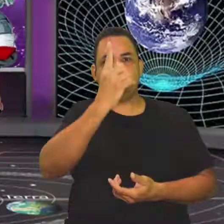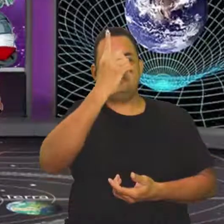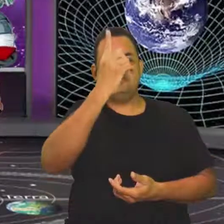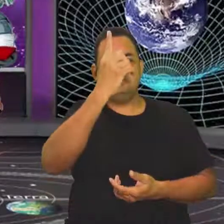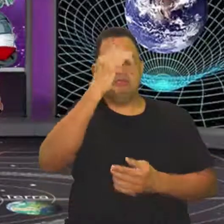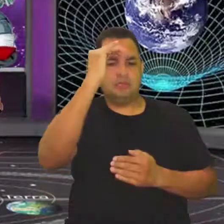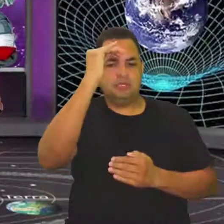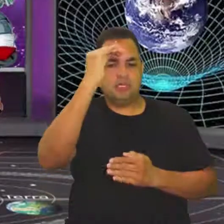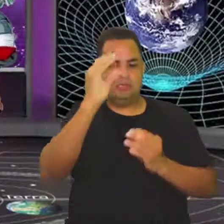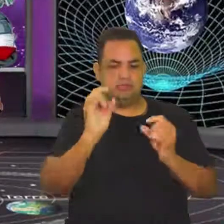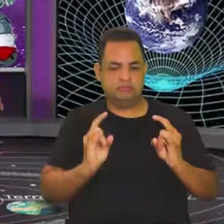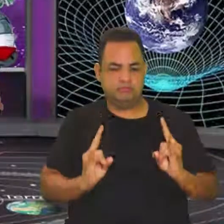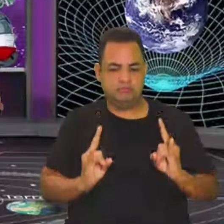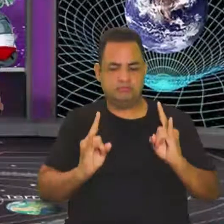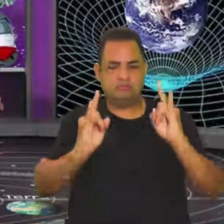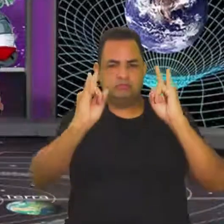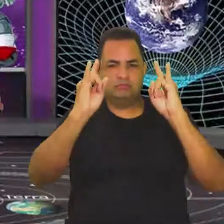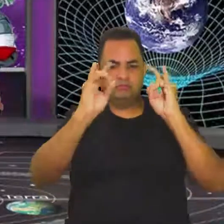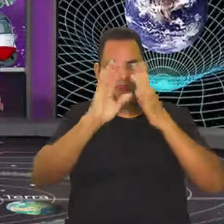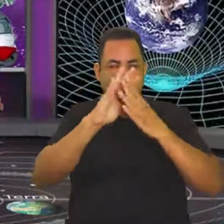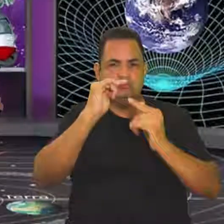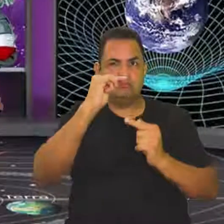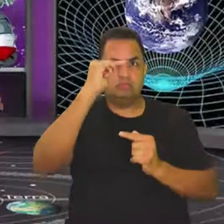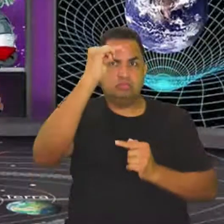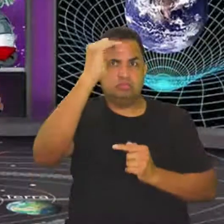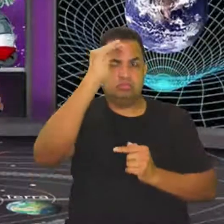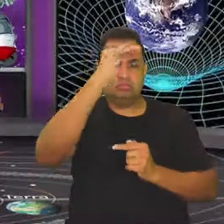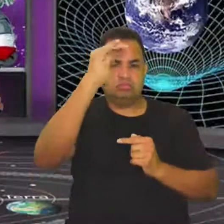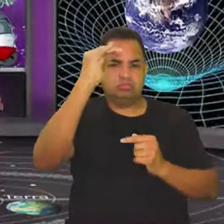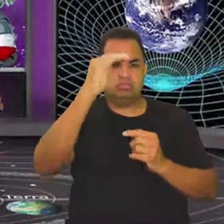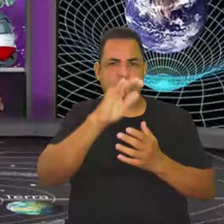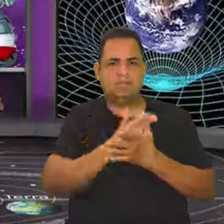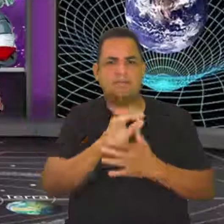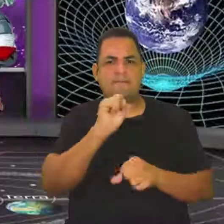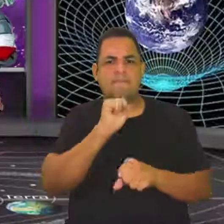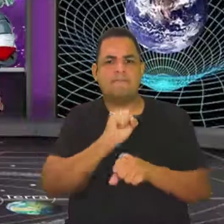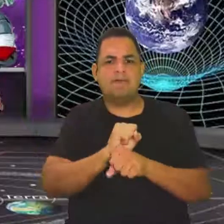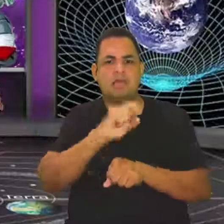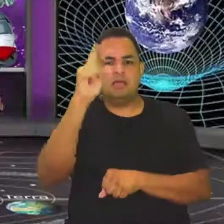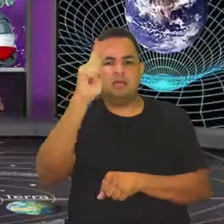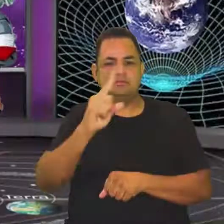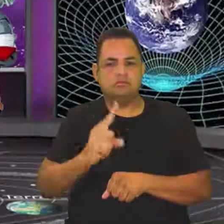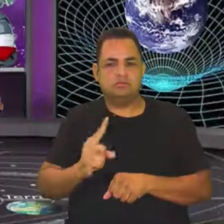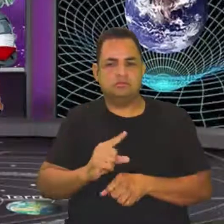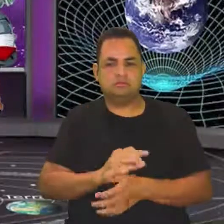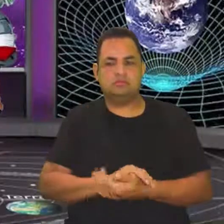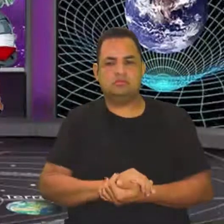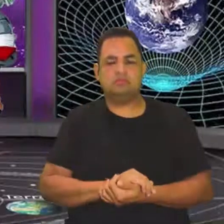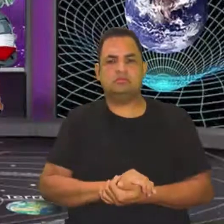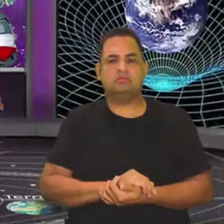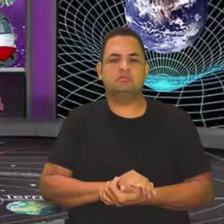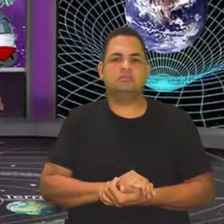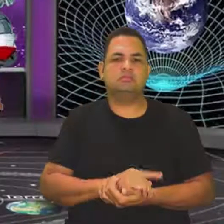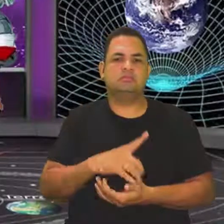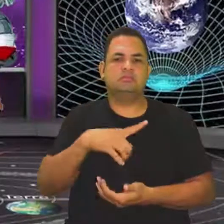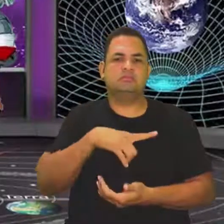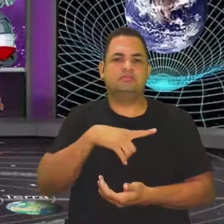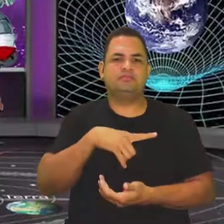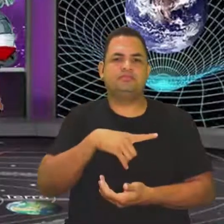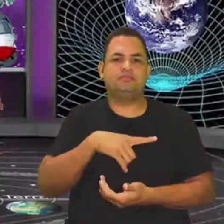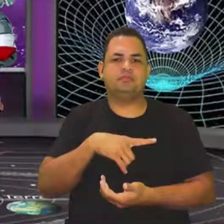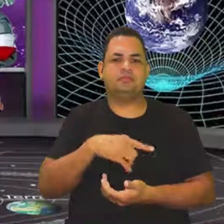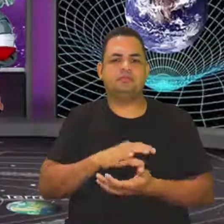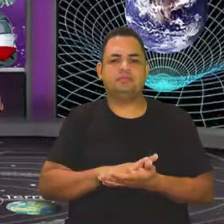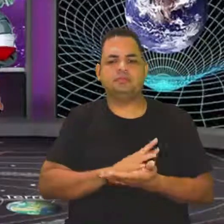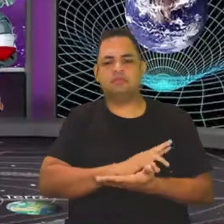cair raios, árvores. Até em alguns locais aí, alguns donos, né, de fazenda chega, tem um monte de animal morto no chão,